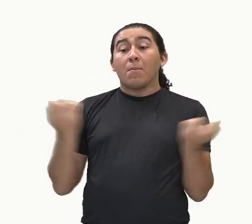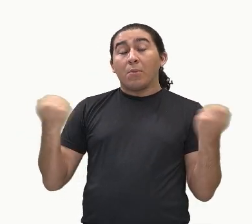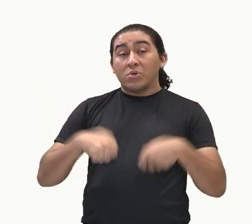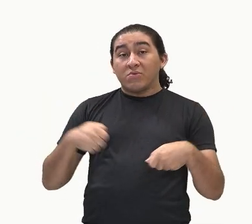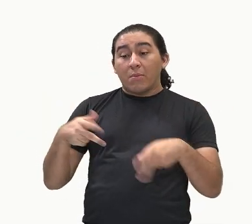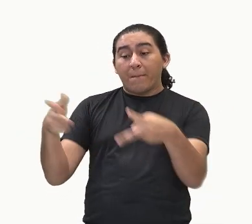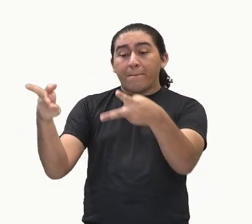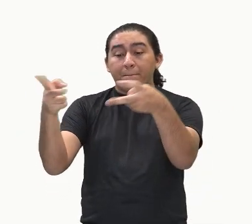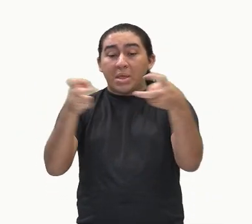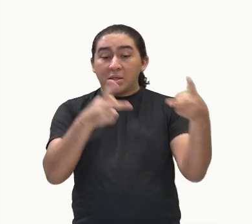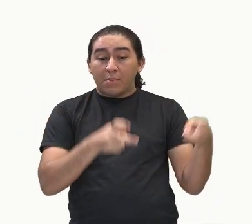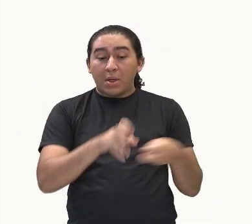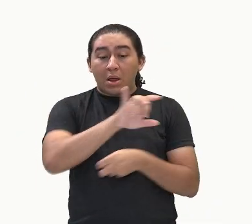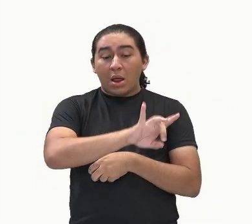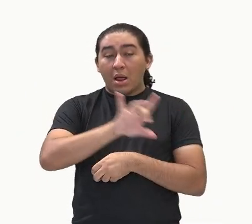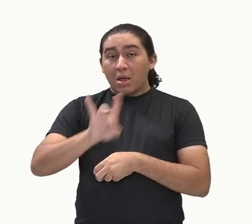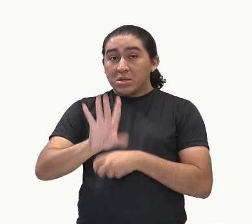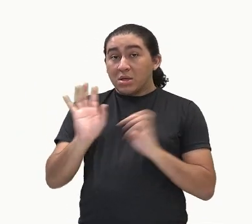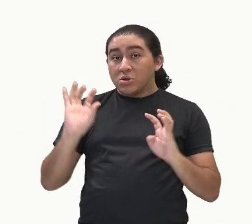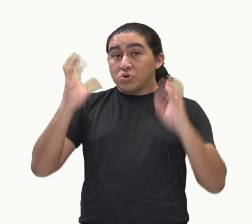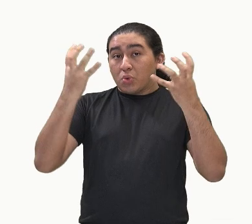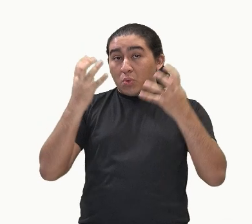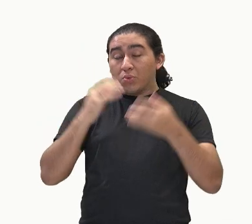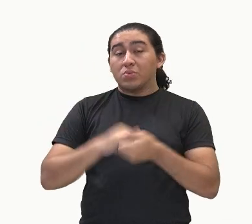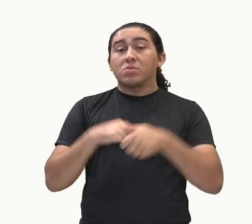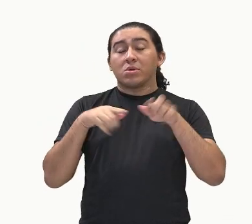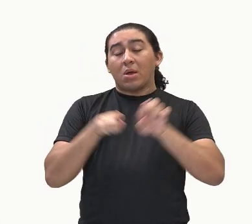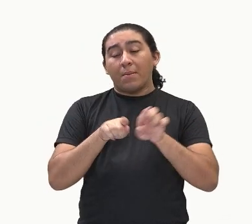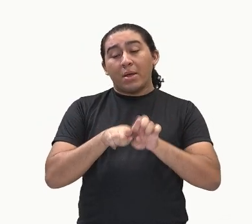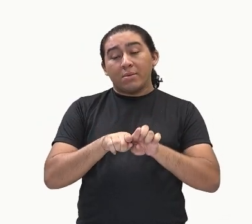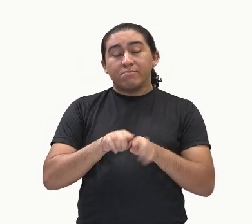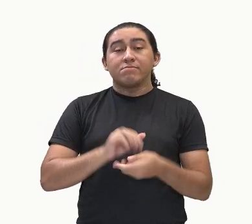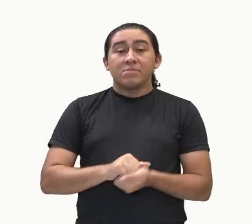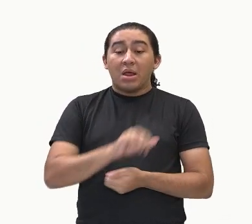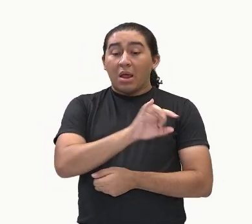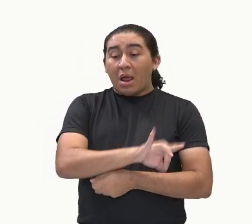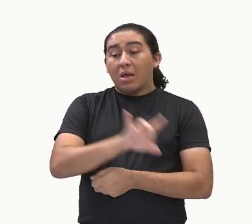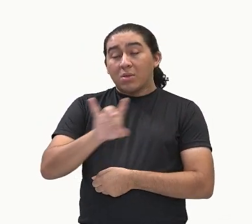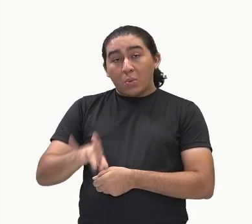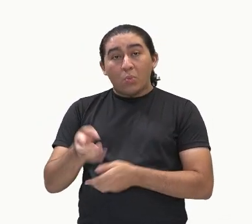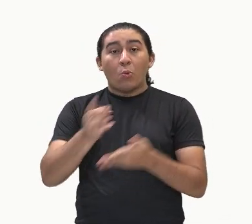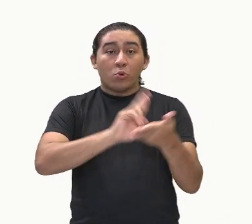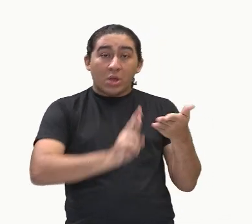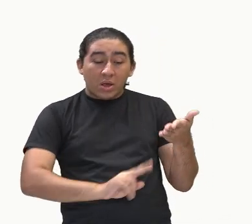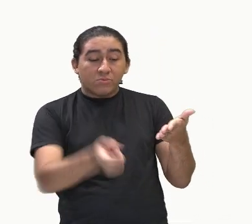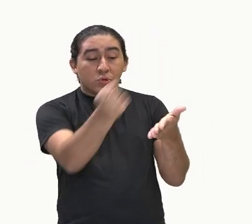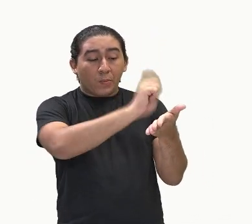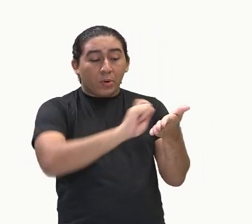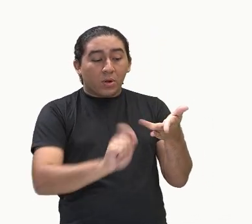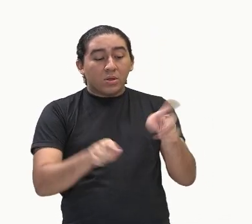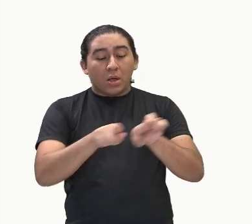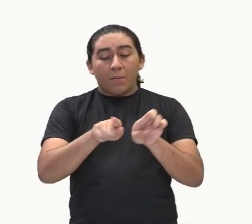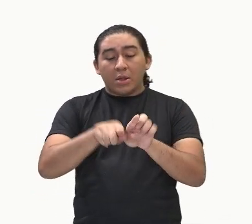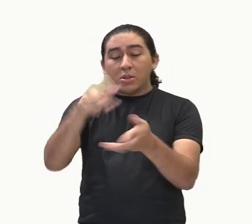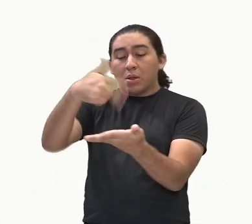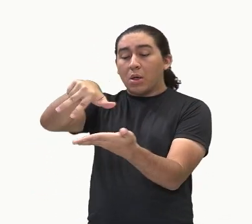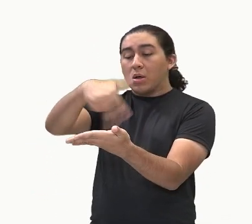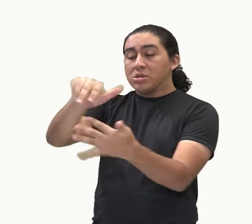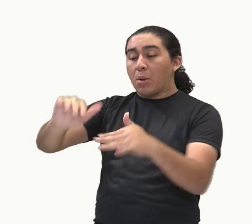em cada apresentação, em cada obra, em cada roteiro, em cada dança em